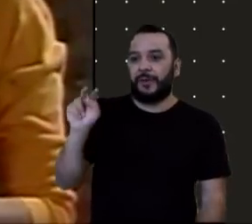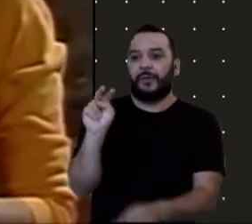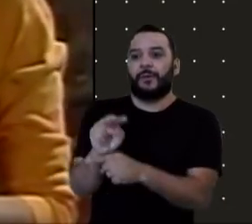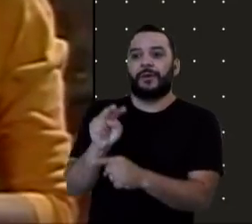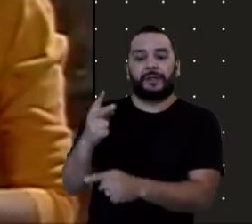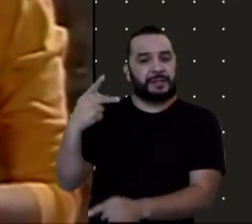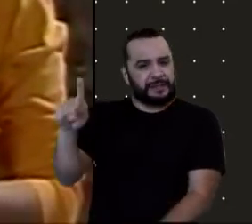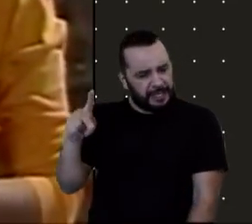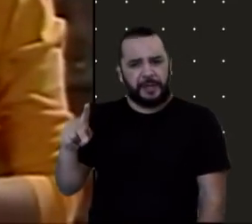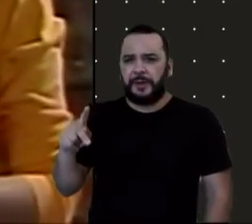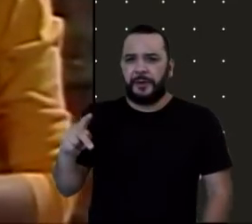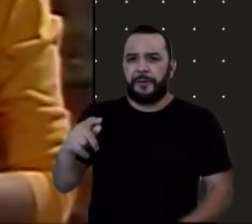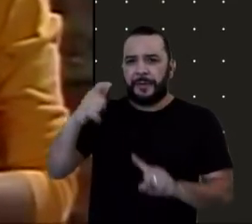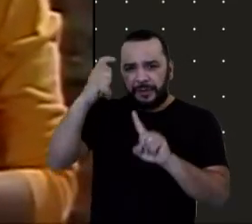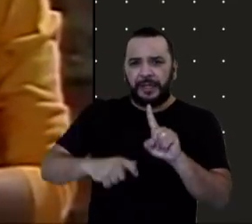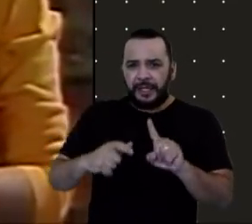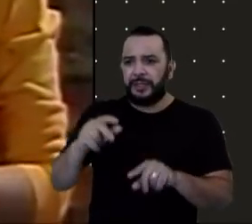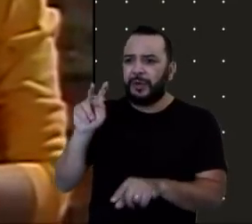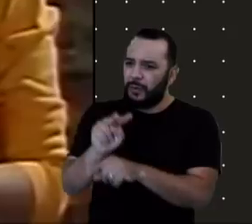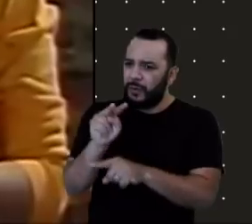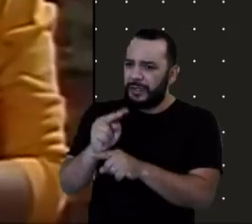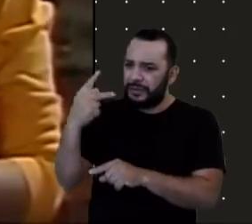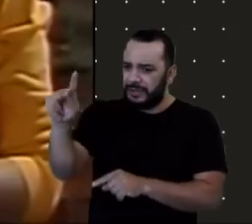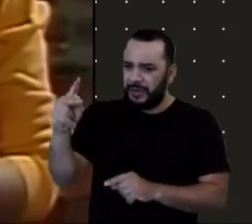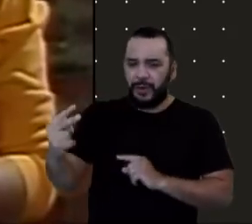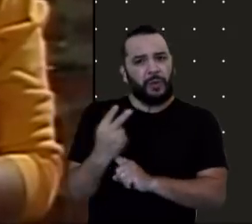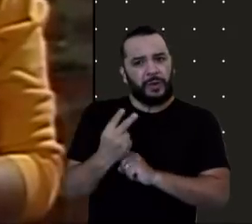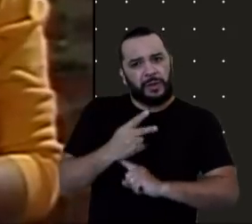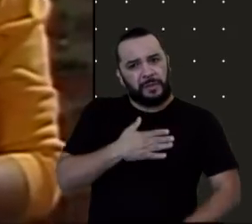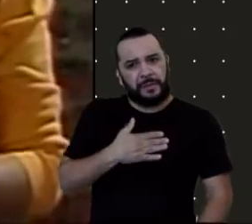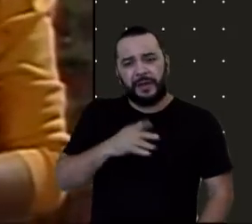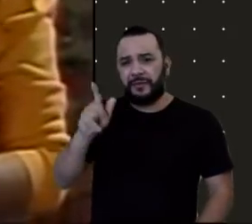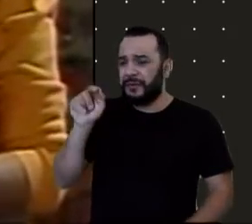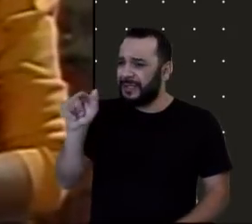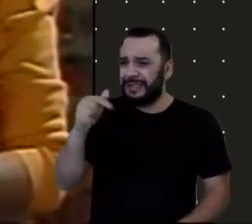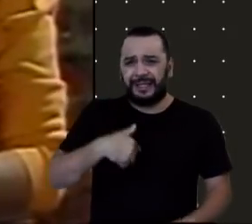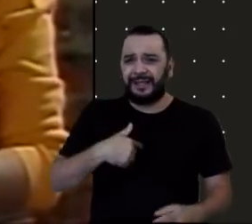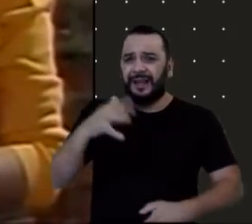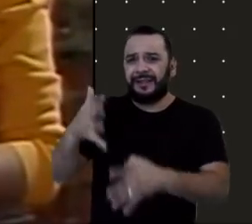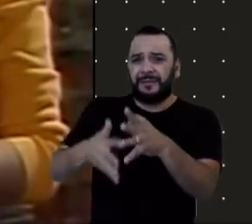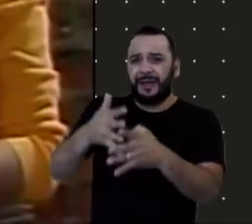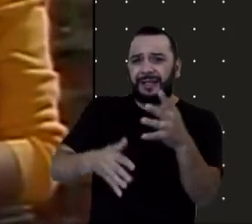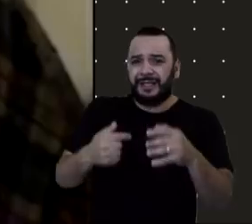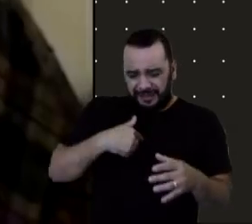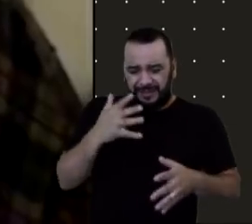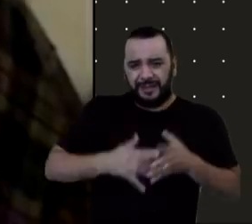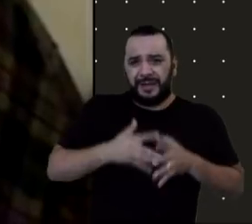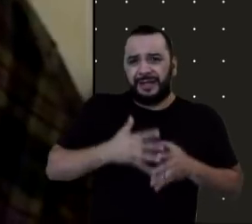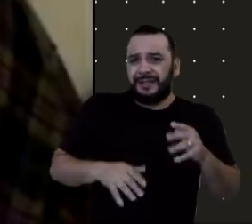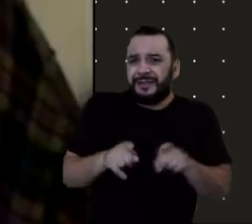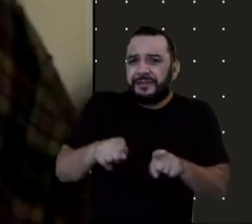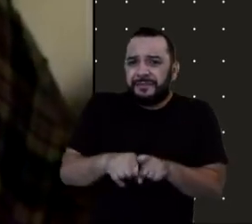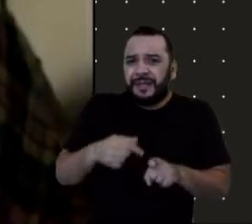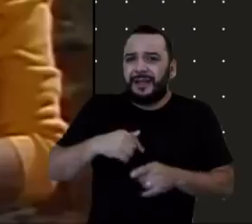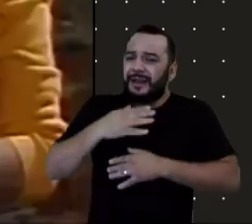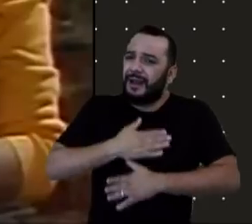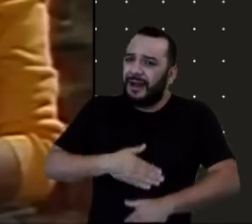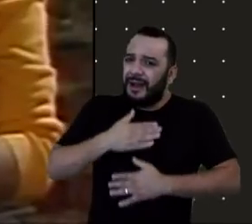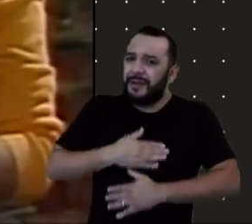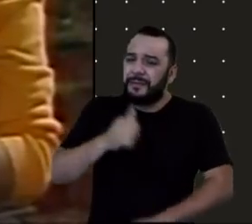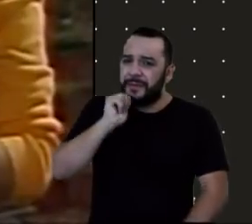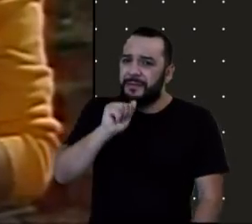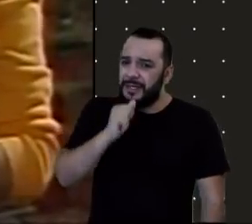faça o seu, cuida do seu, que eu cuido do meu, mamãe. A senhora está se atrapalhando por minha causa e está me atrapalhando também, mamãe.